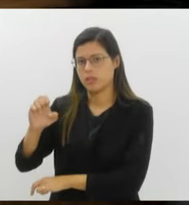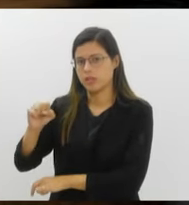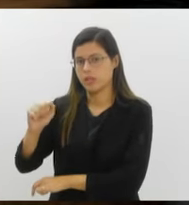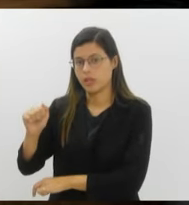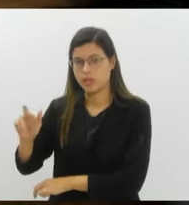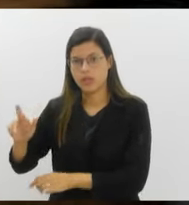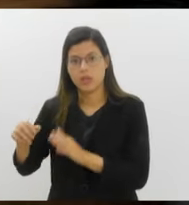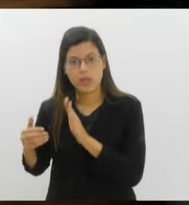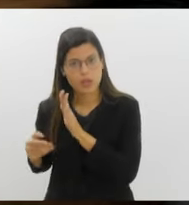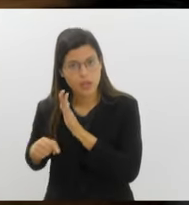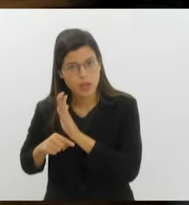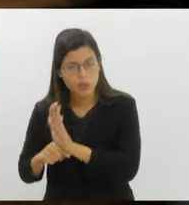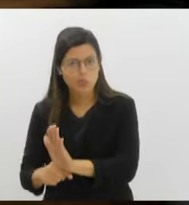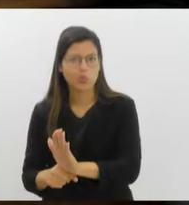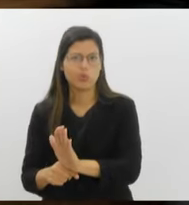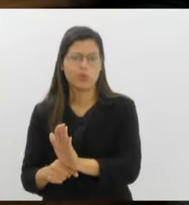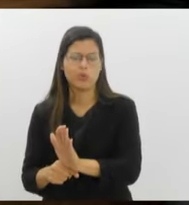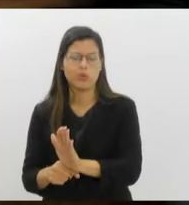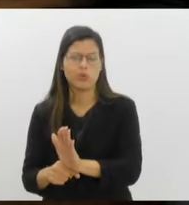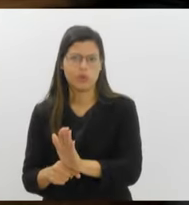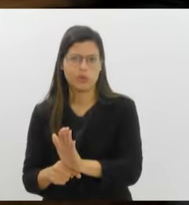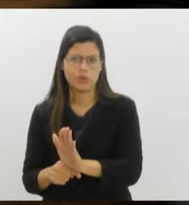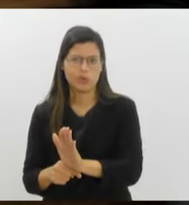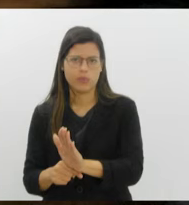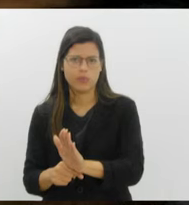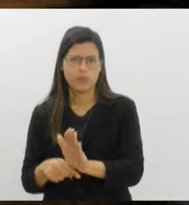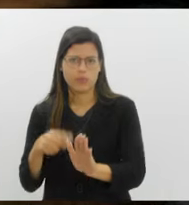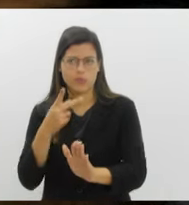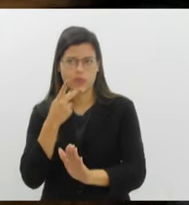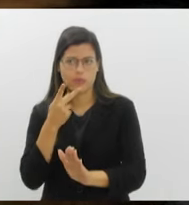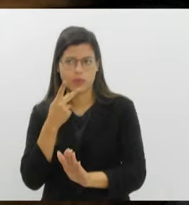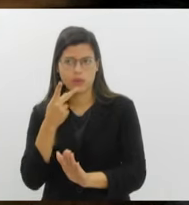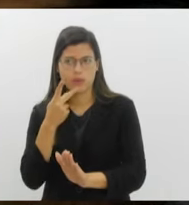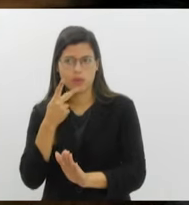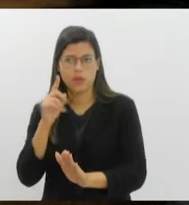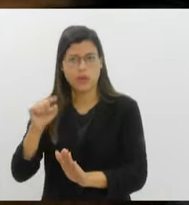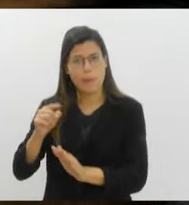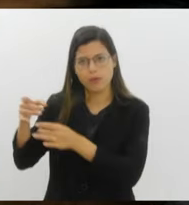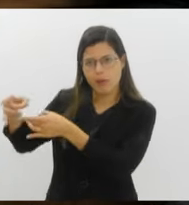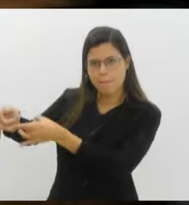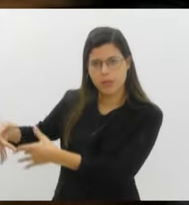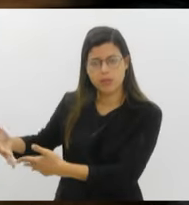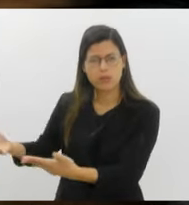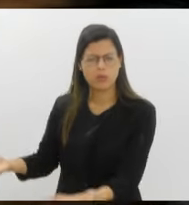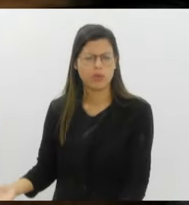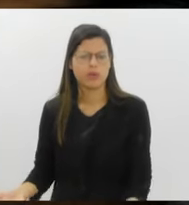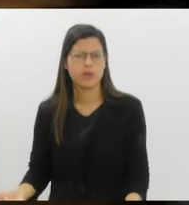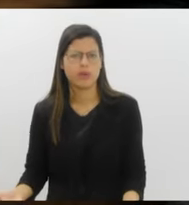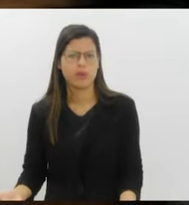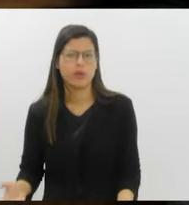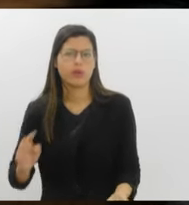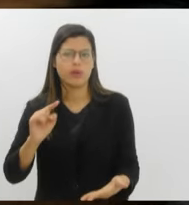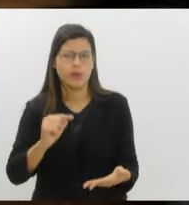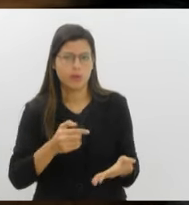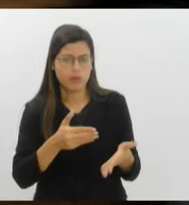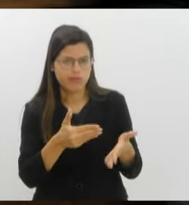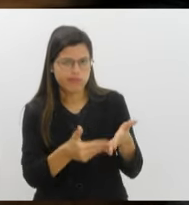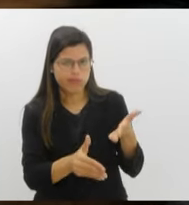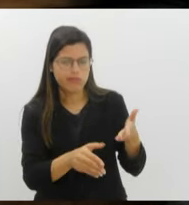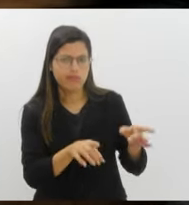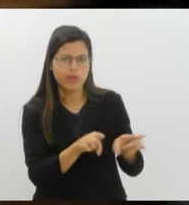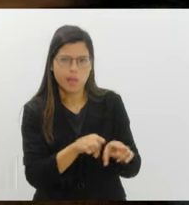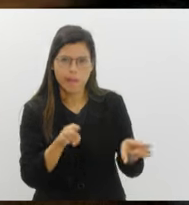política. Como Vossa Excelência bem disse aqui, descartou César Maia, depois descartou Sérgio Cabral